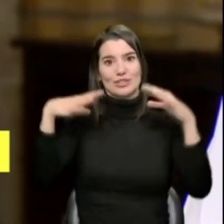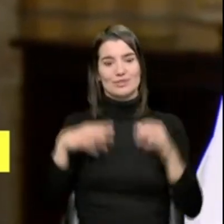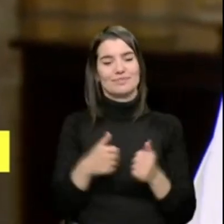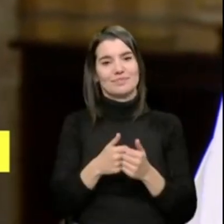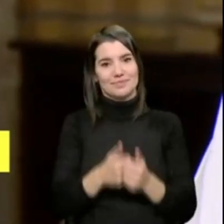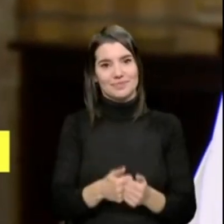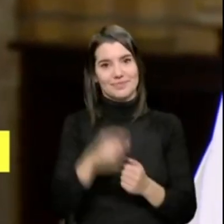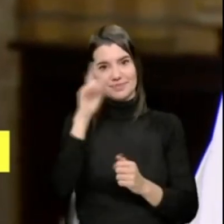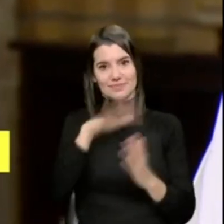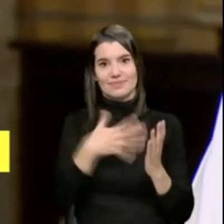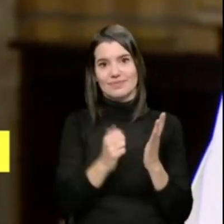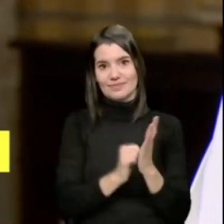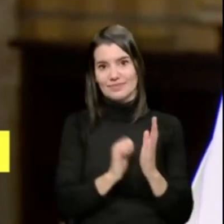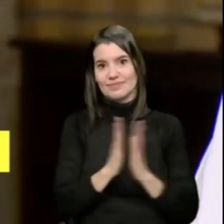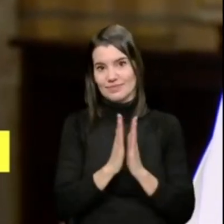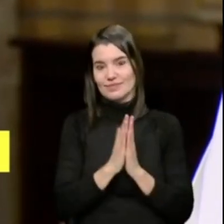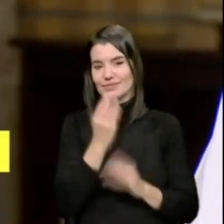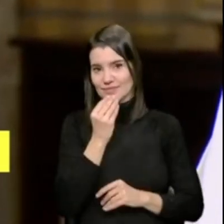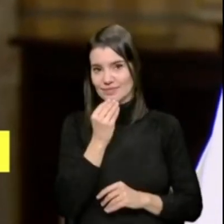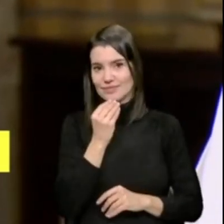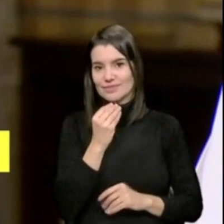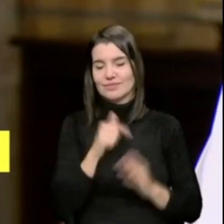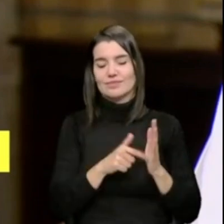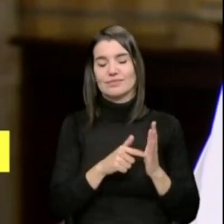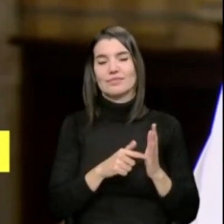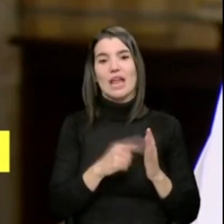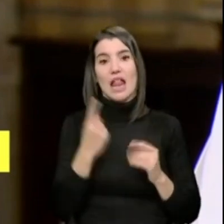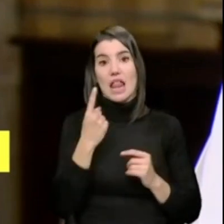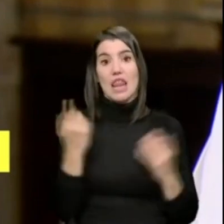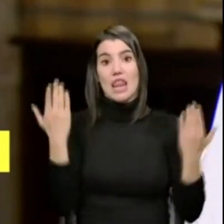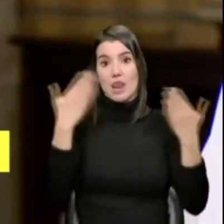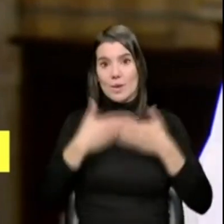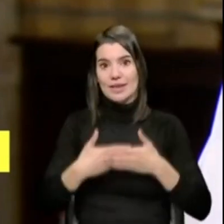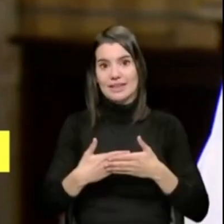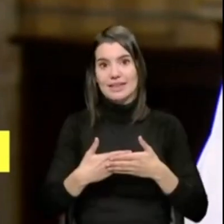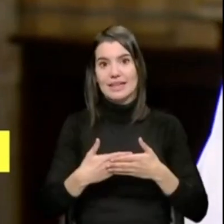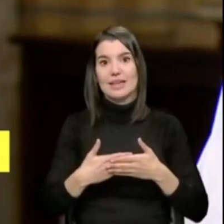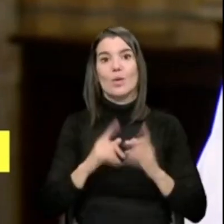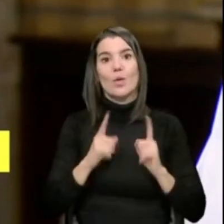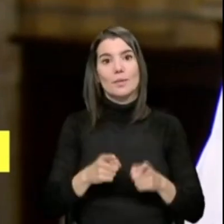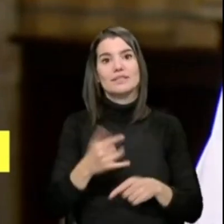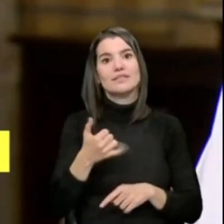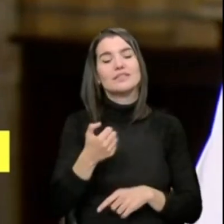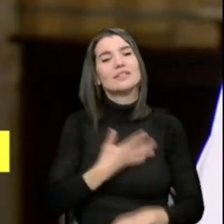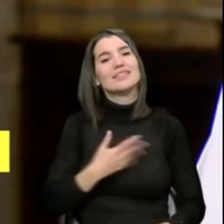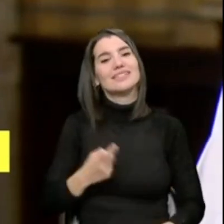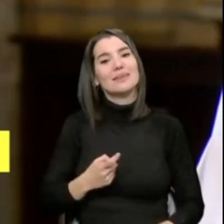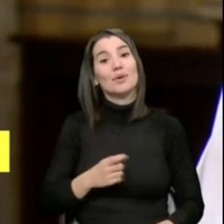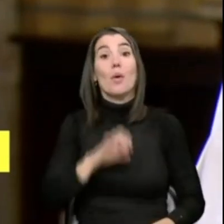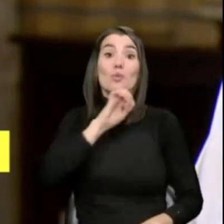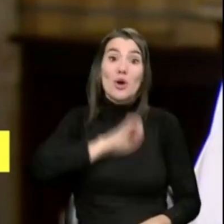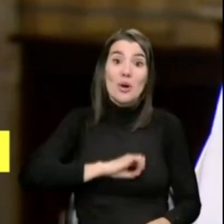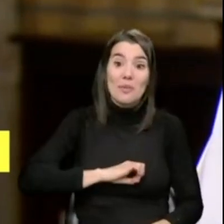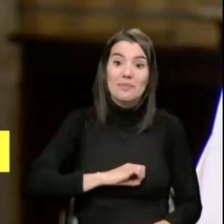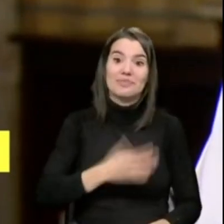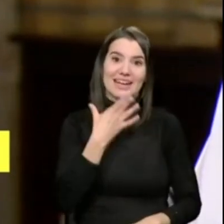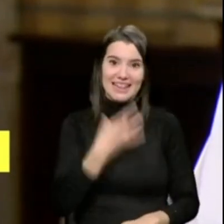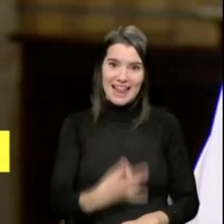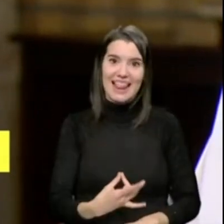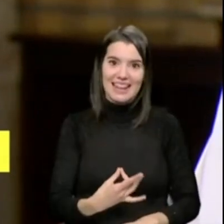calendário judaico, a primeira noite do Hanukkah é no dia 25 de dezembro, calha precisamente no